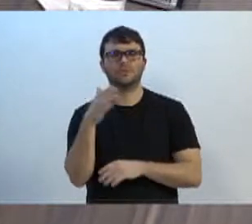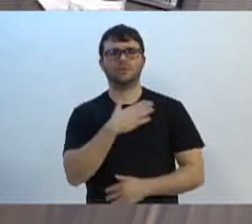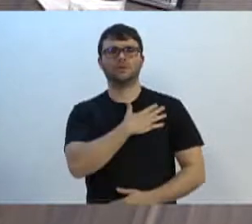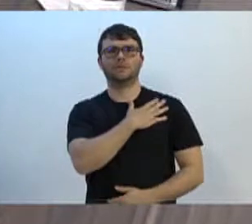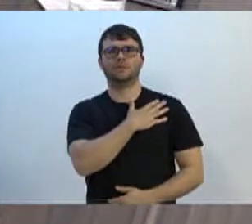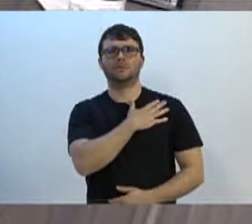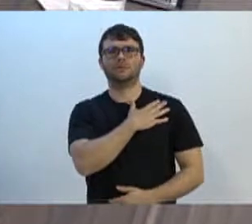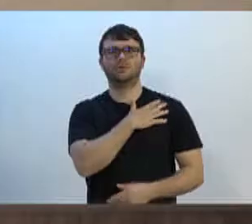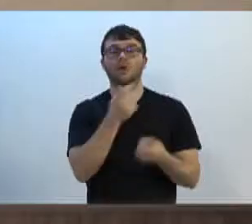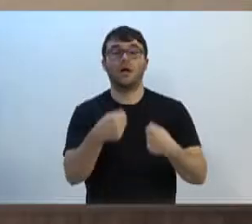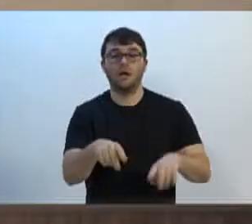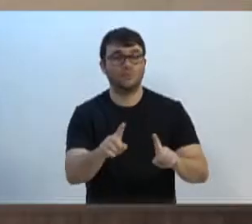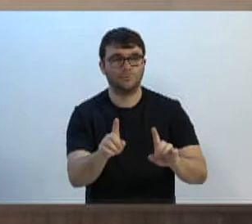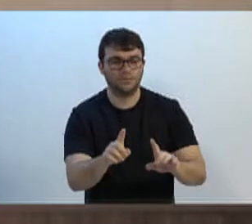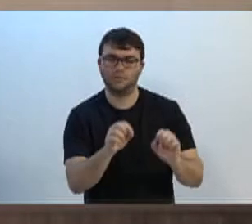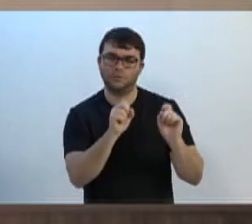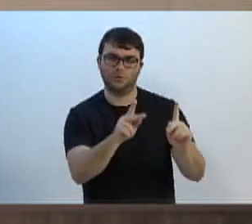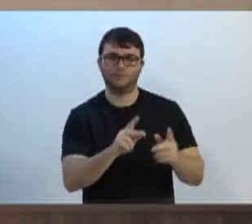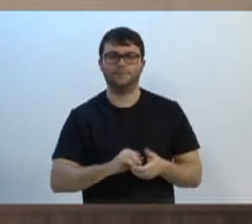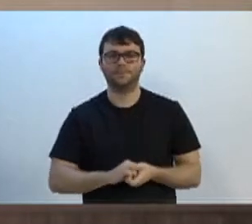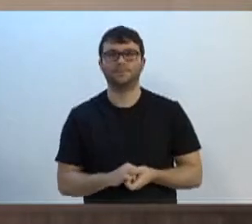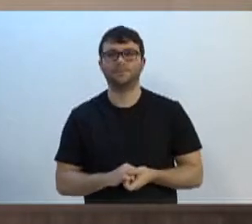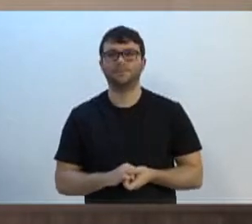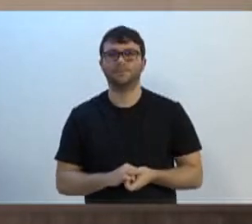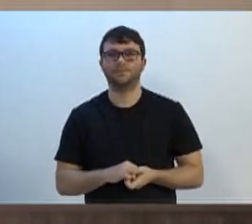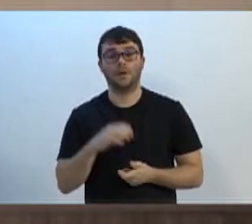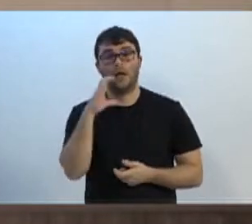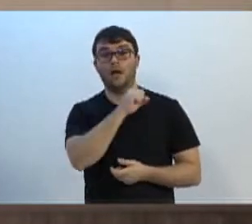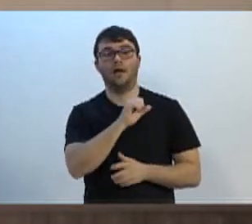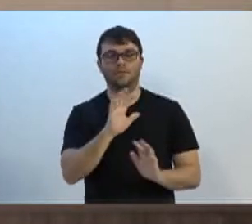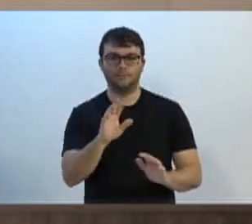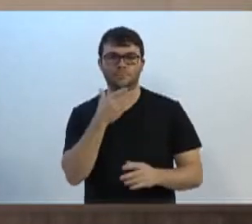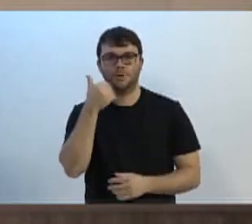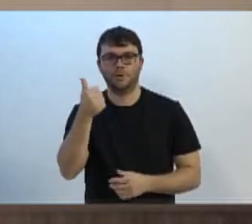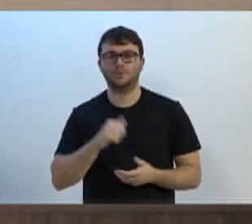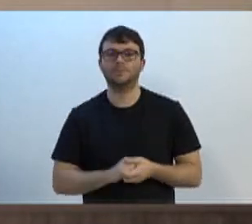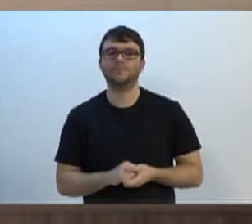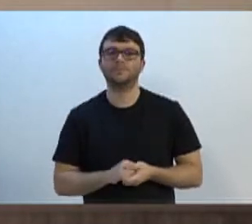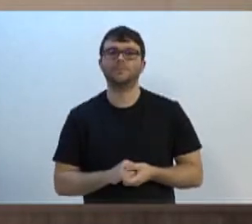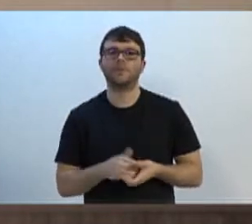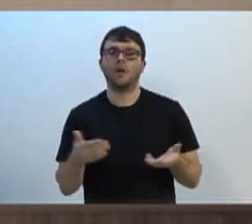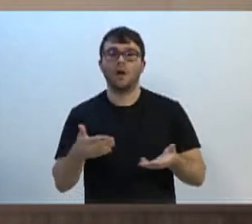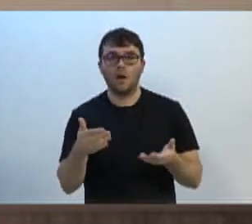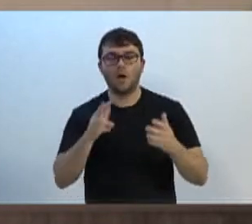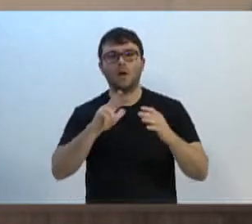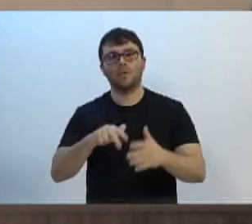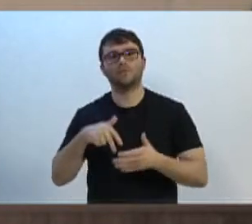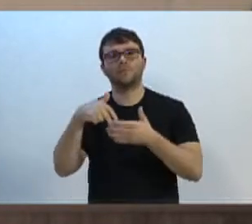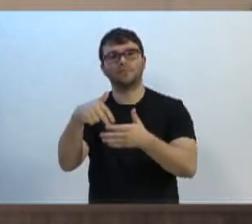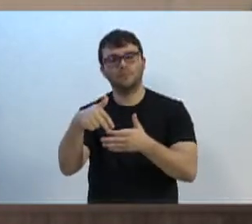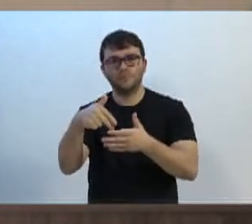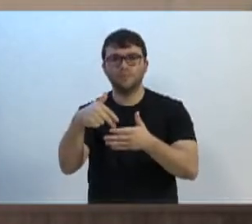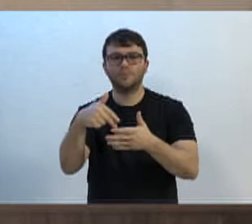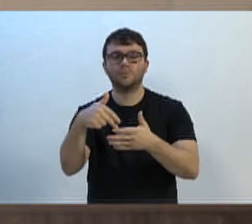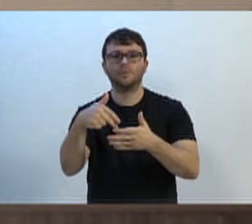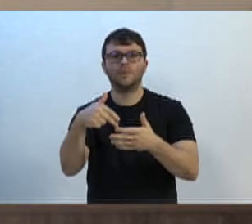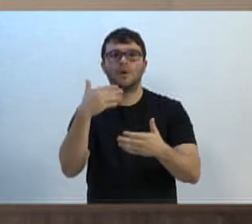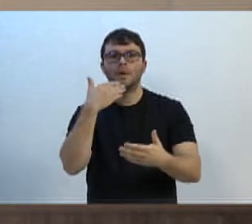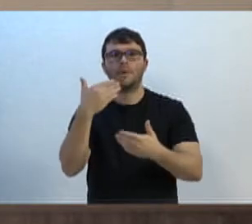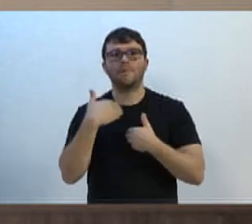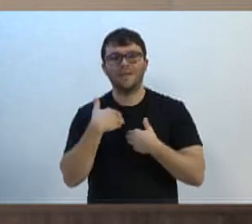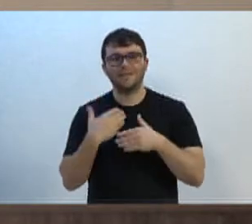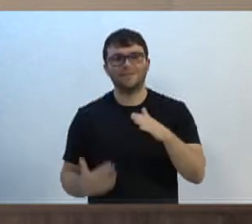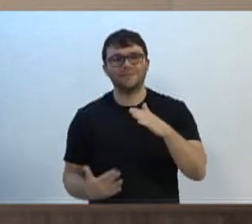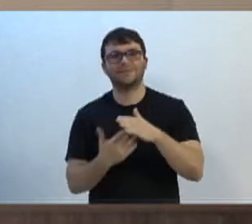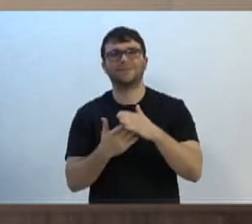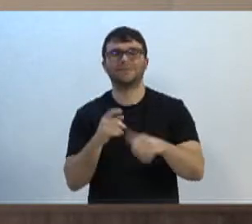não né OK beleza melhor ainda vamos mais rápido pronunciamento iniciamos agora o pronunciamento a pedido para que o tempo